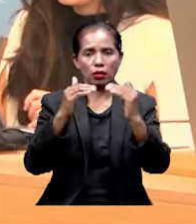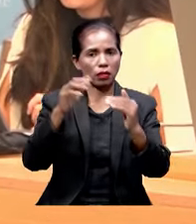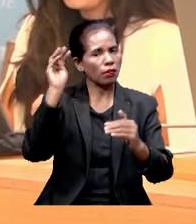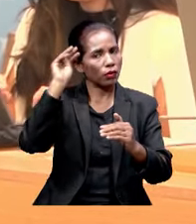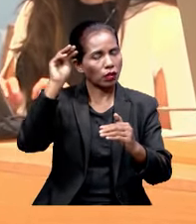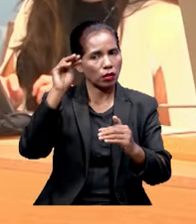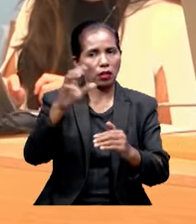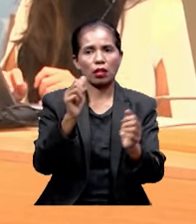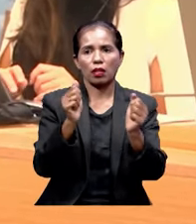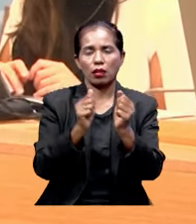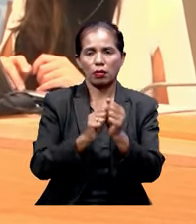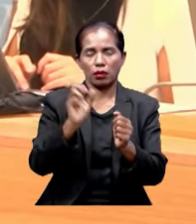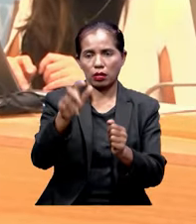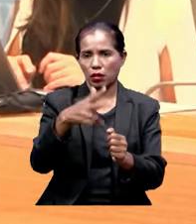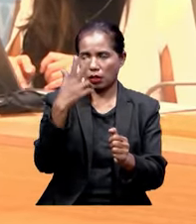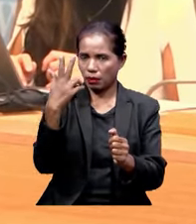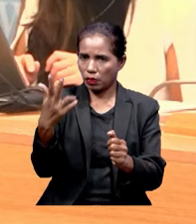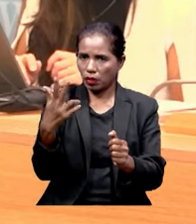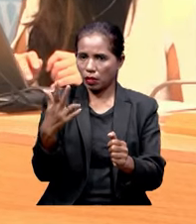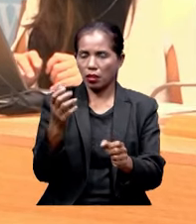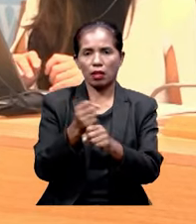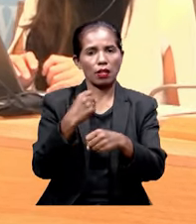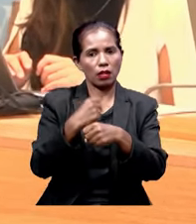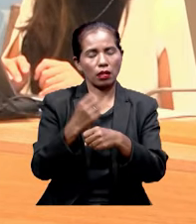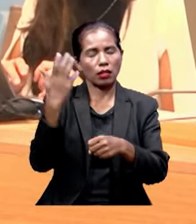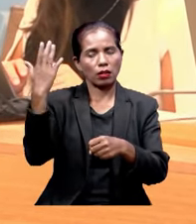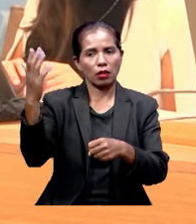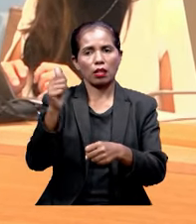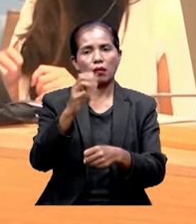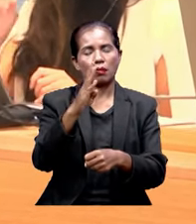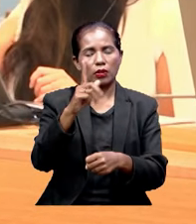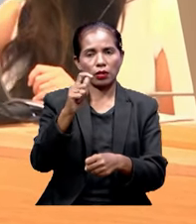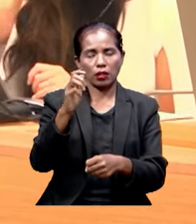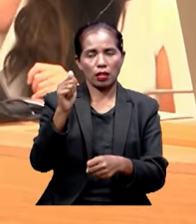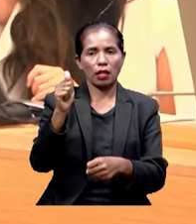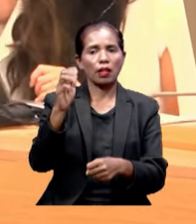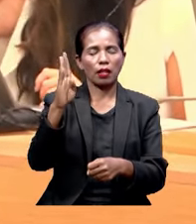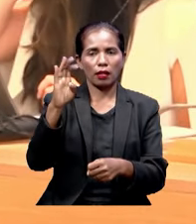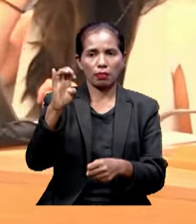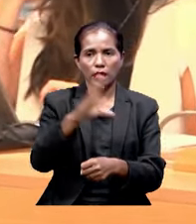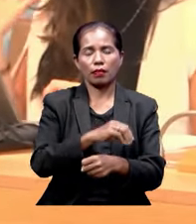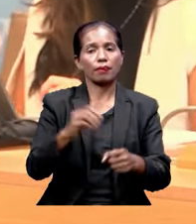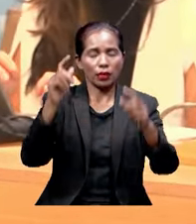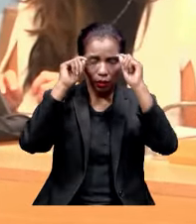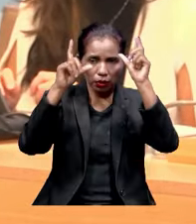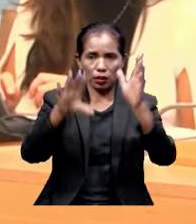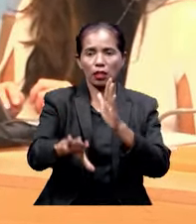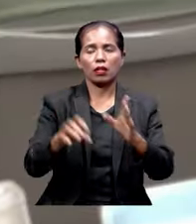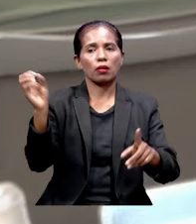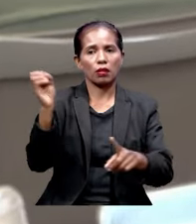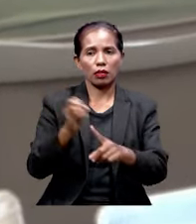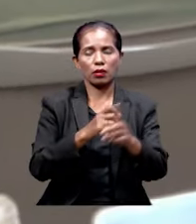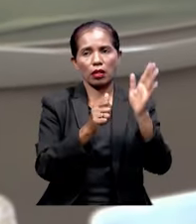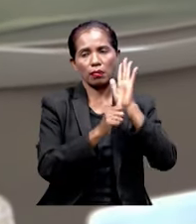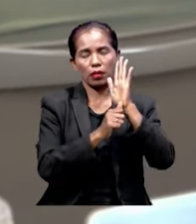ministerial Badala Sanulo Resintolo de Bense Halau e a Abu Dhabi. Durante a reunião, Timor-Leste reta na oportunidade onde